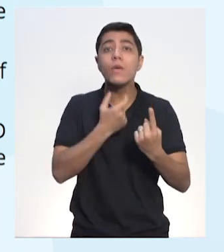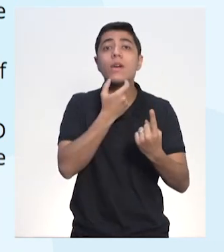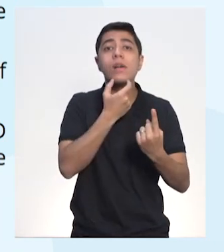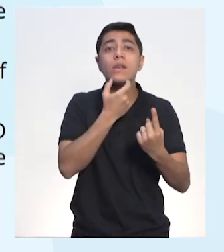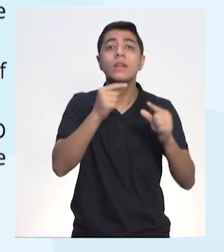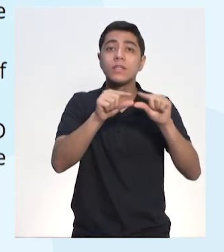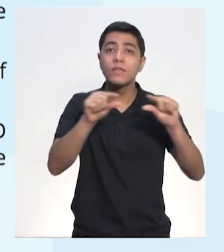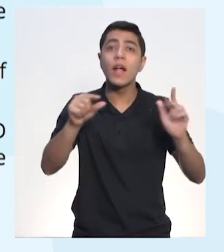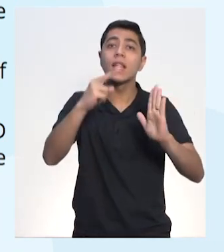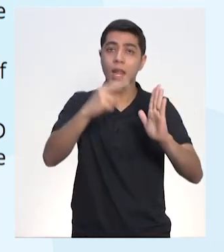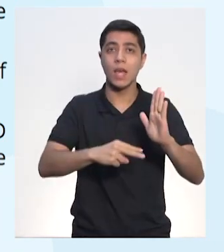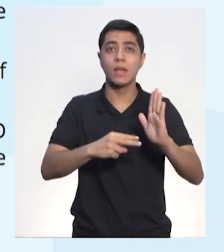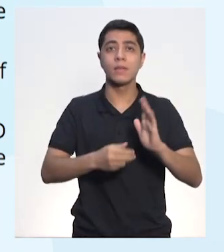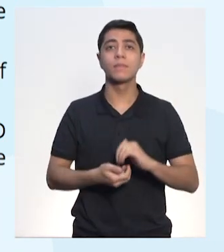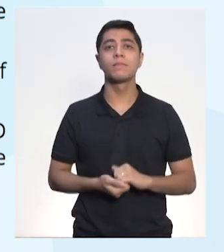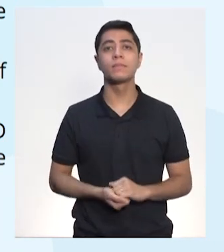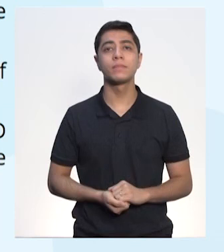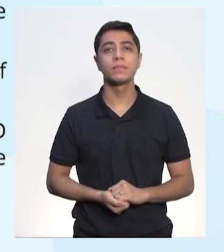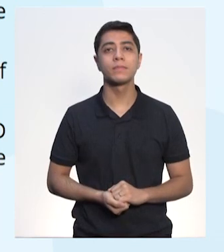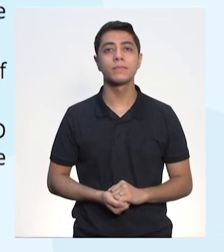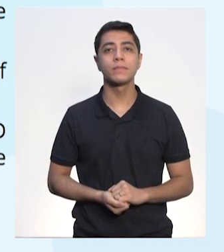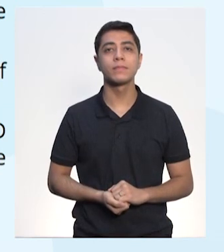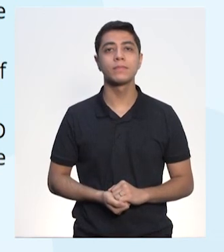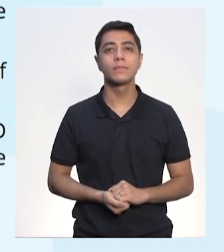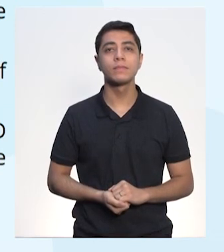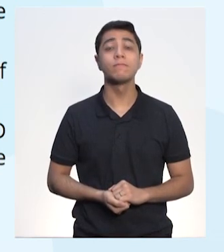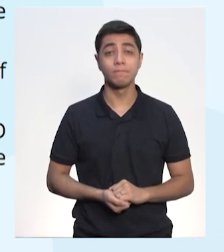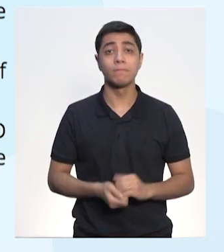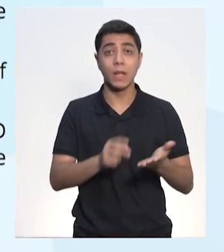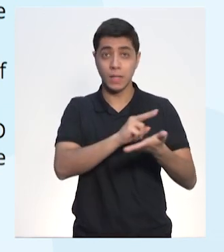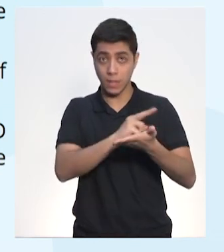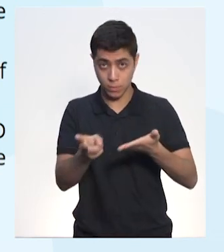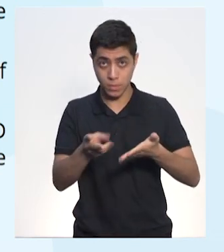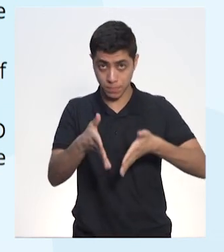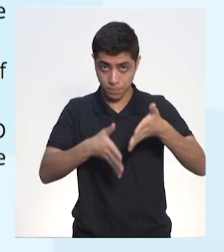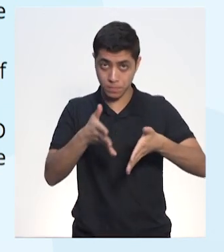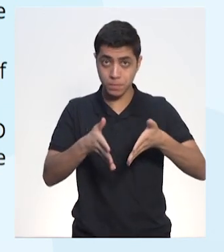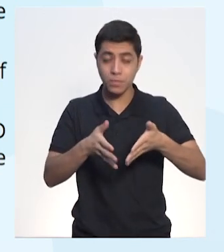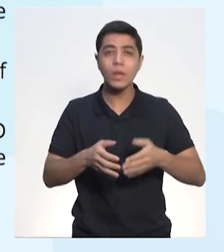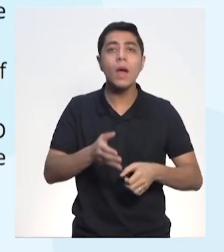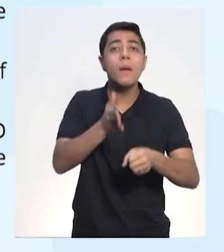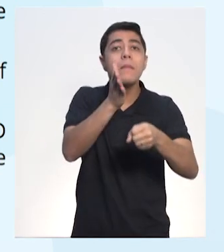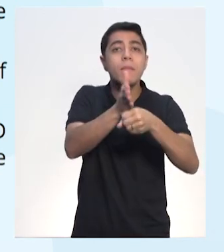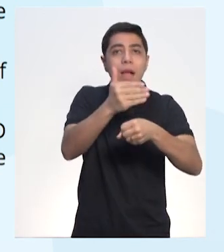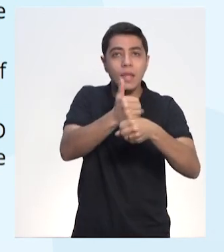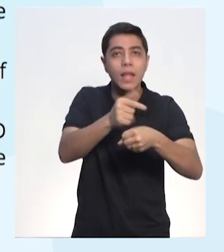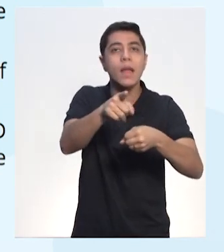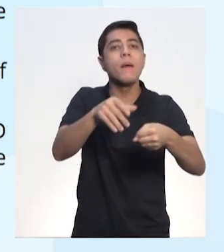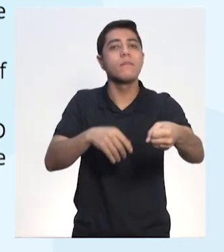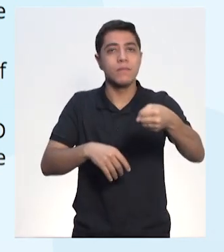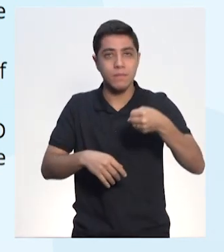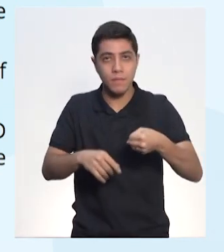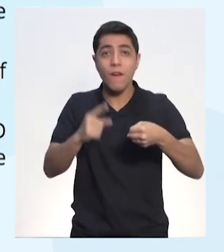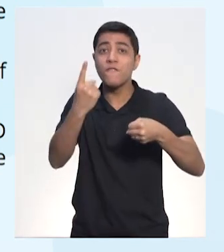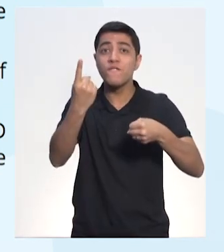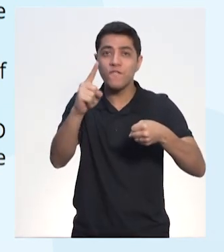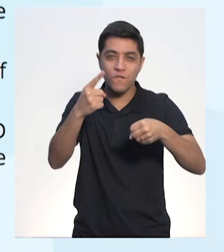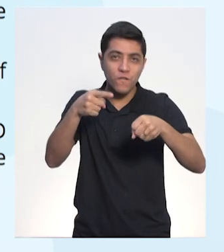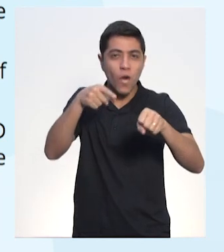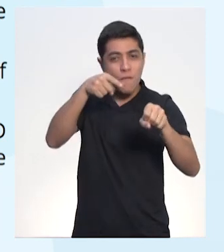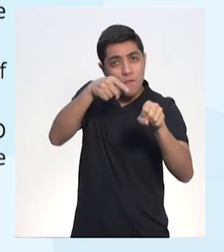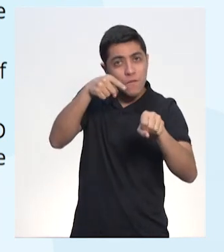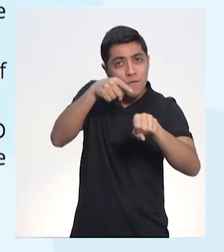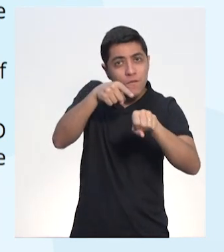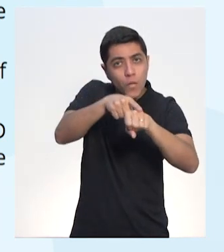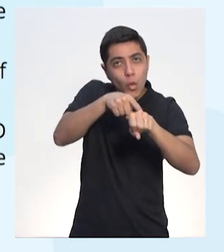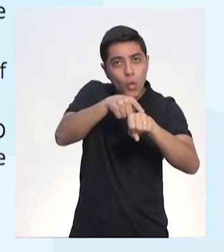and make a circular hole in the middle. Pegue a batata e faça um furo circular no meio. Isso. Não. 4 por